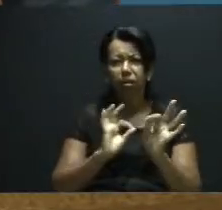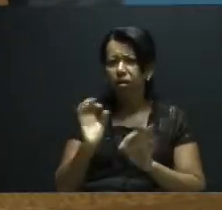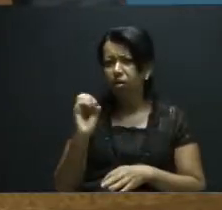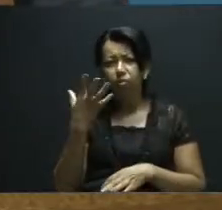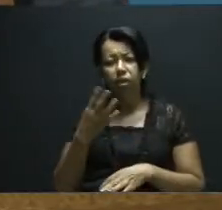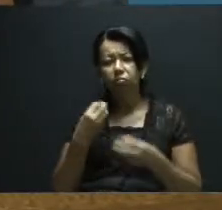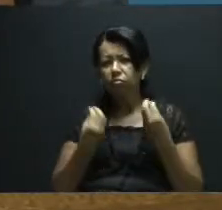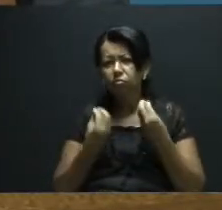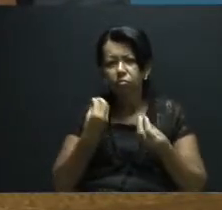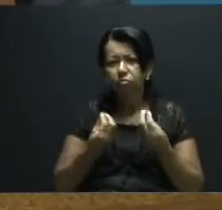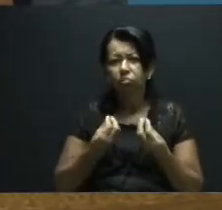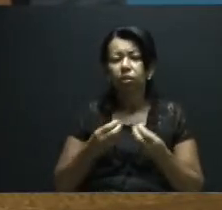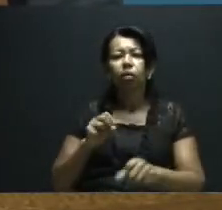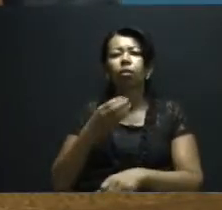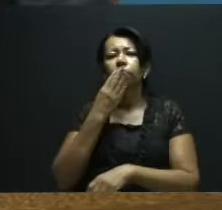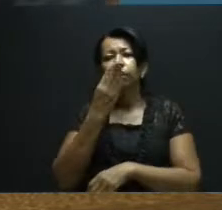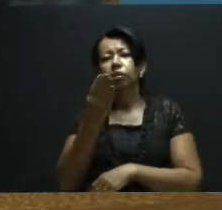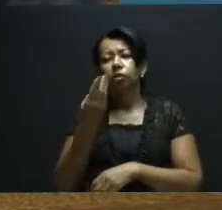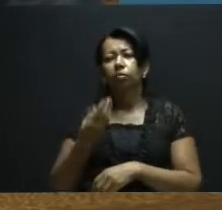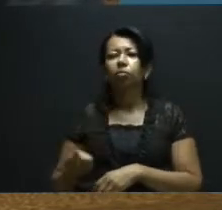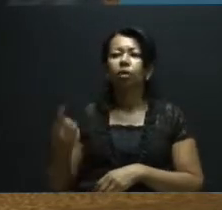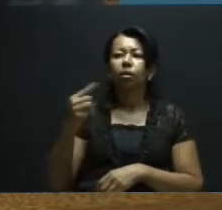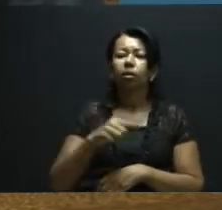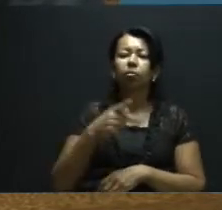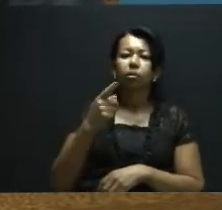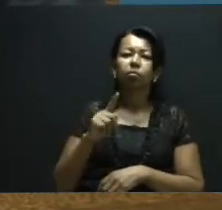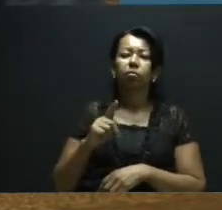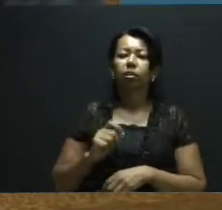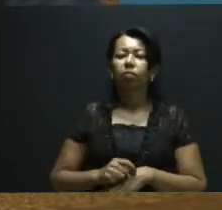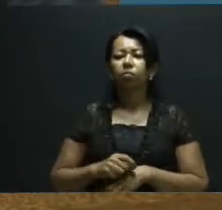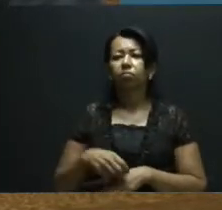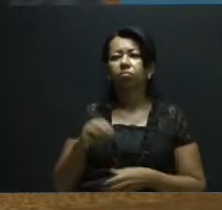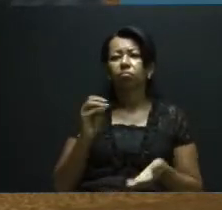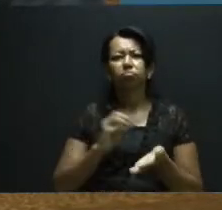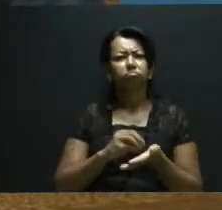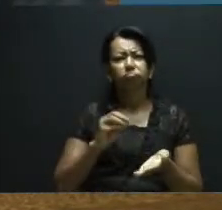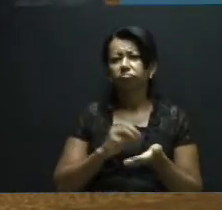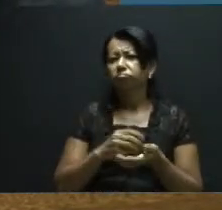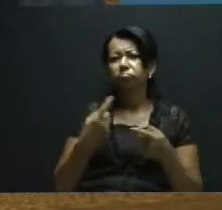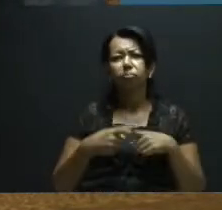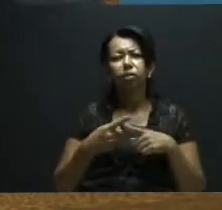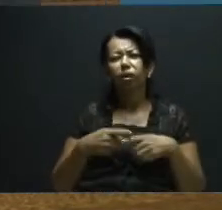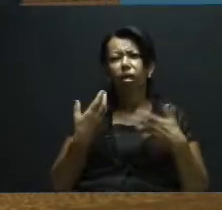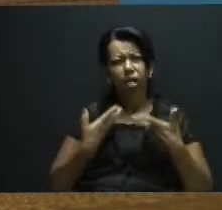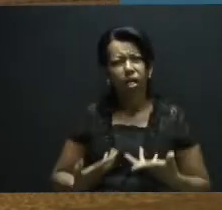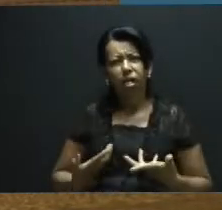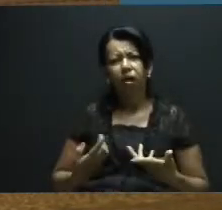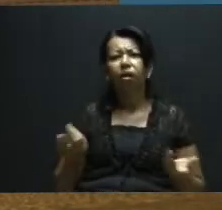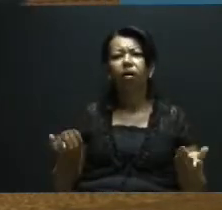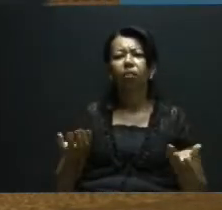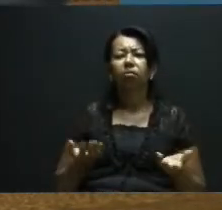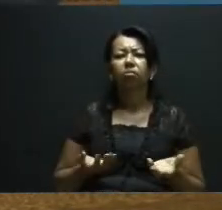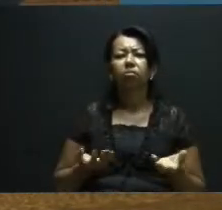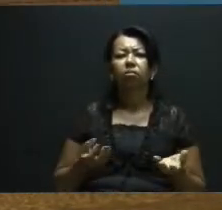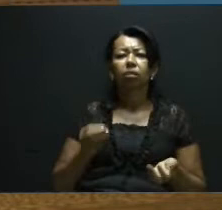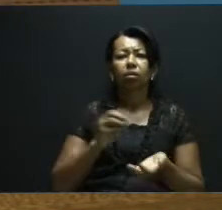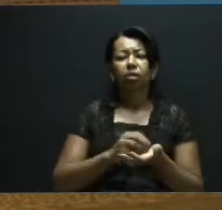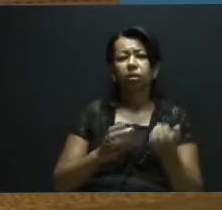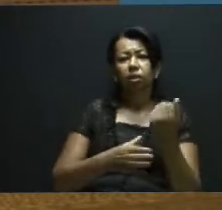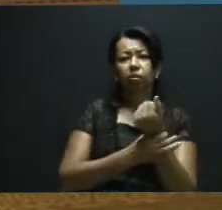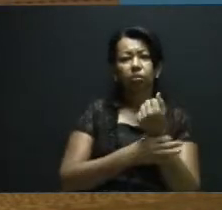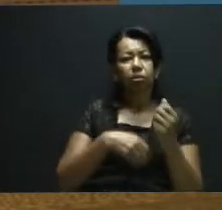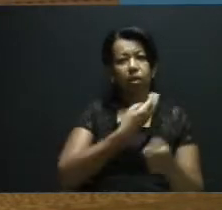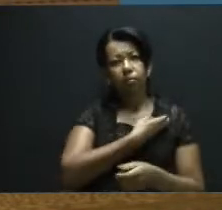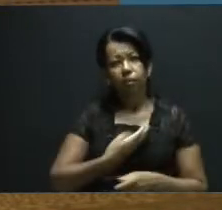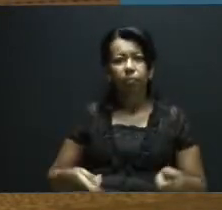por isso estou pedindo para que colocasse aqui uma moção dizendo que a gente fica desanimado agora ajuda a parte de segurança pública também aqui